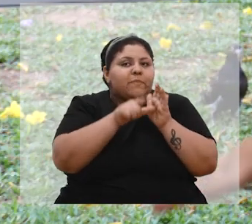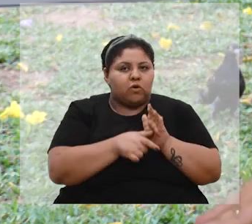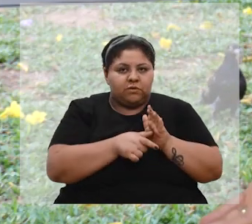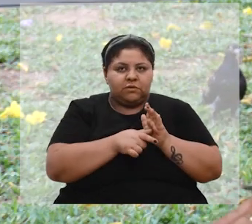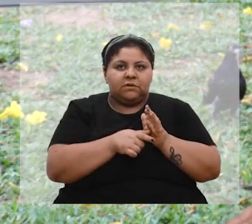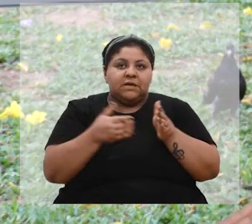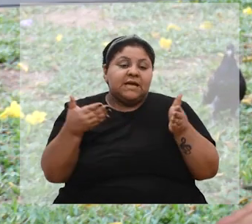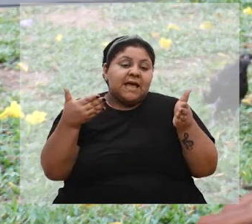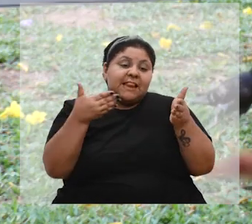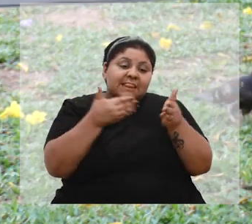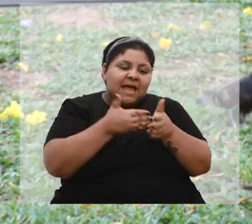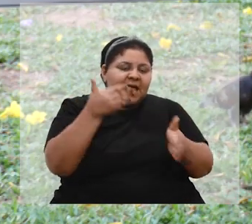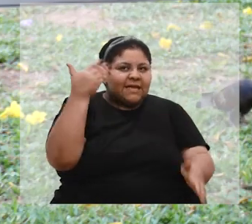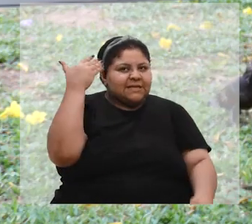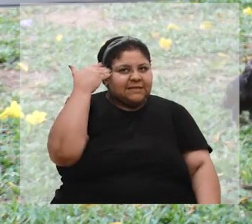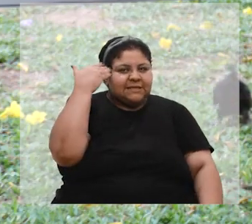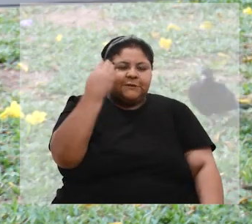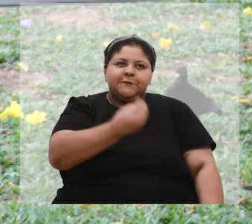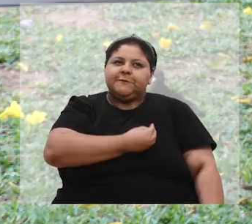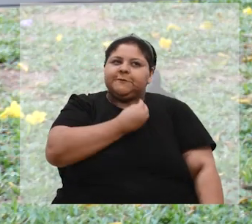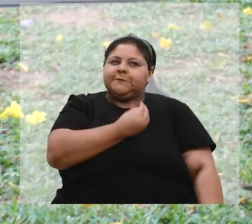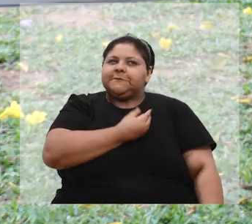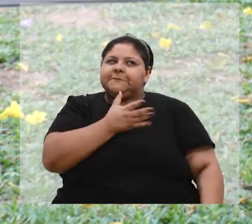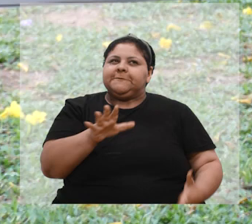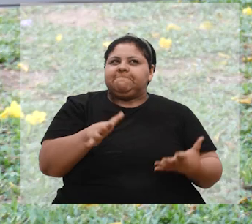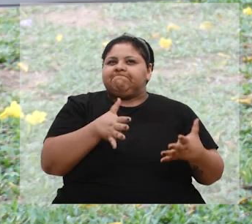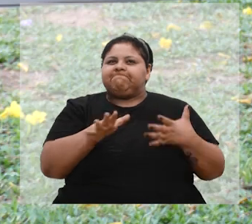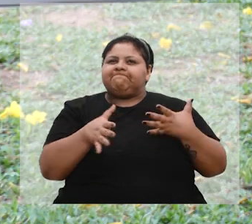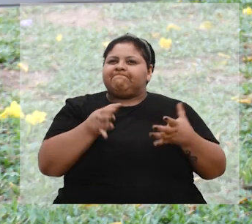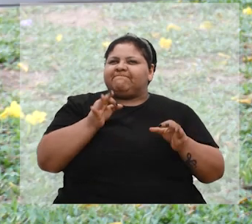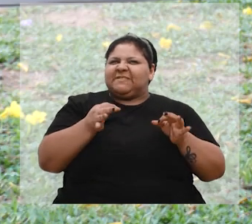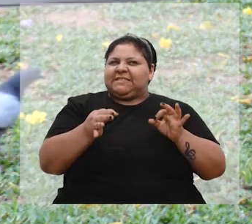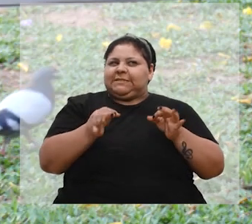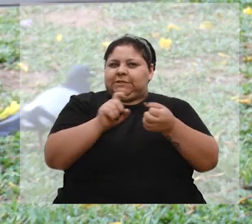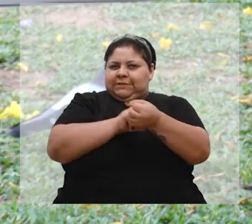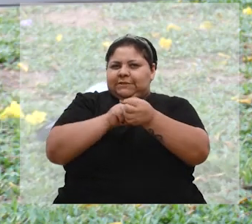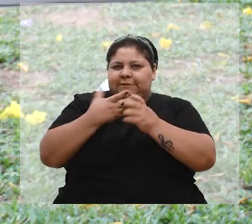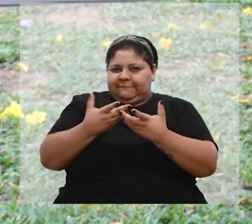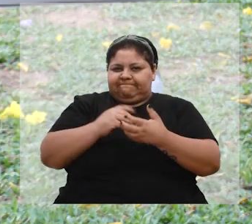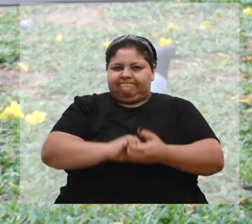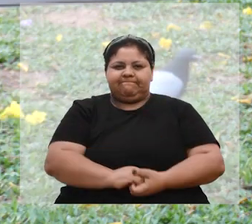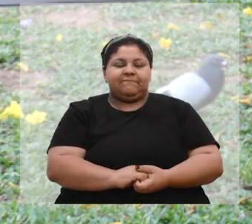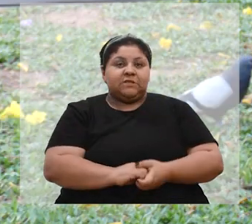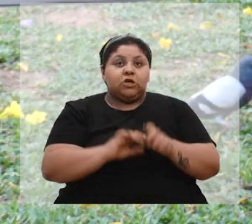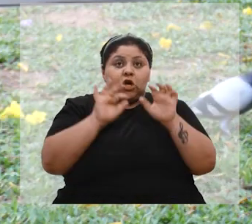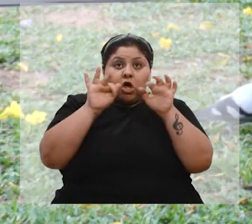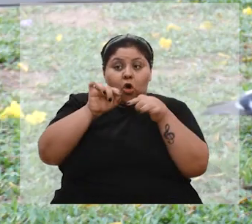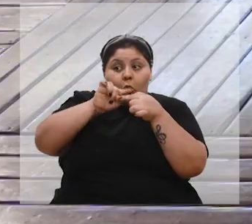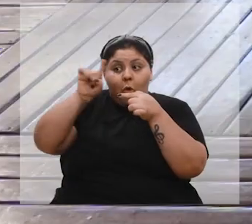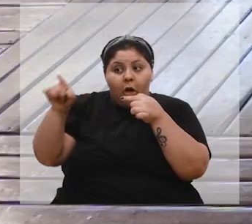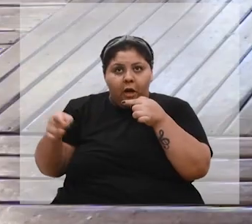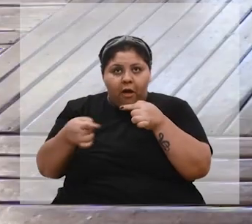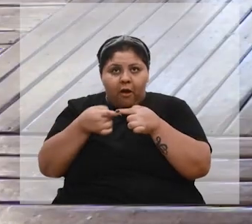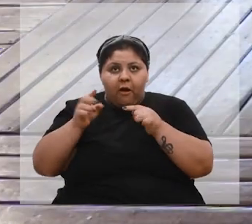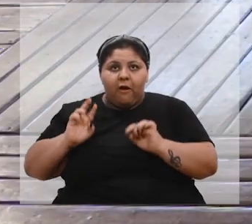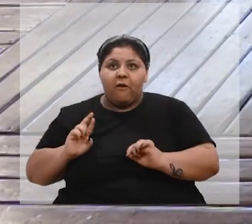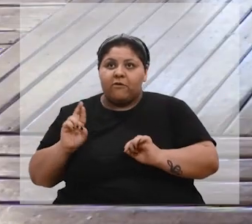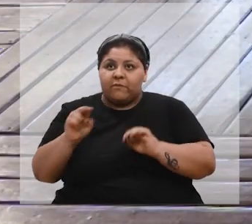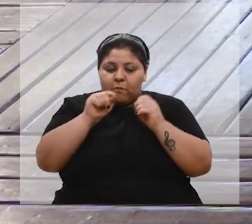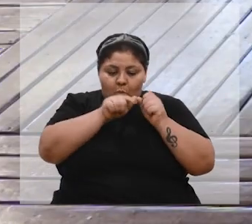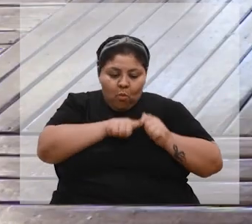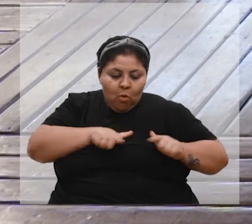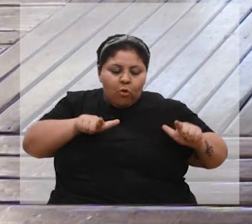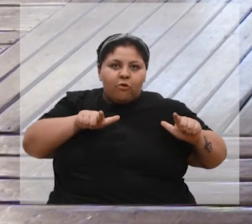vou saber depois, né? E até saber, a gente vive uma certa angústia. O fim de